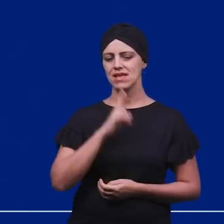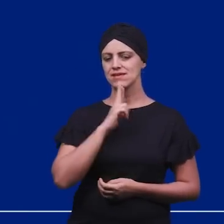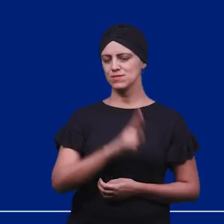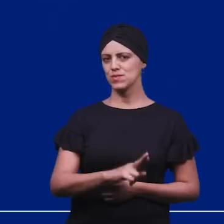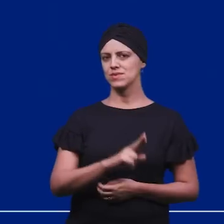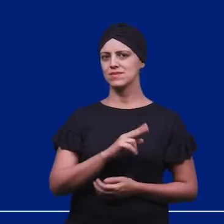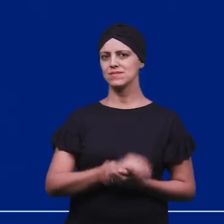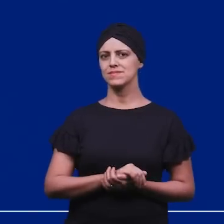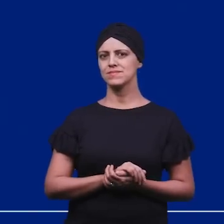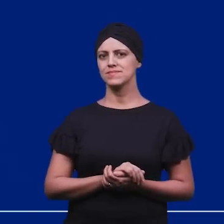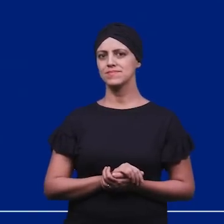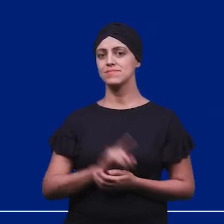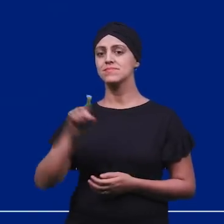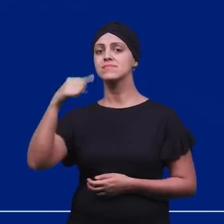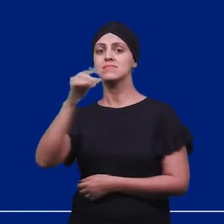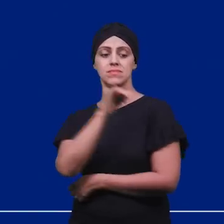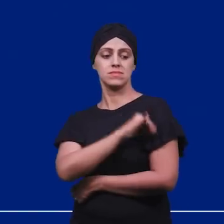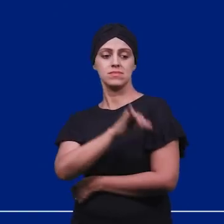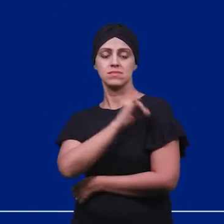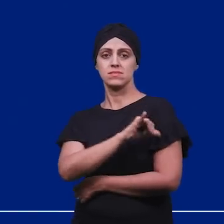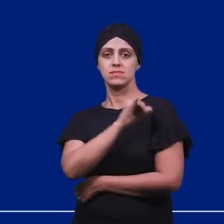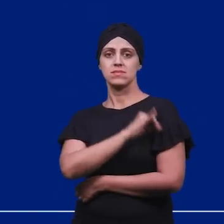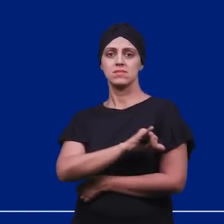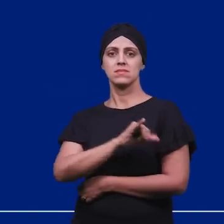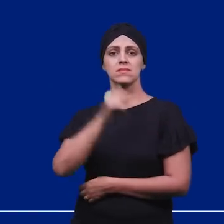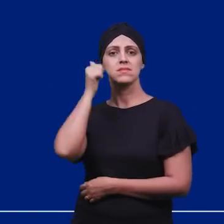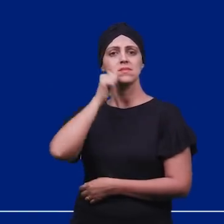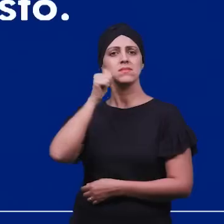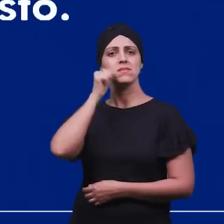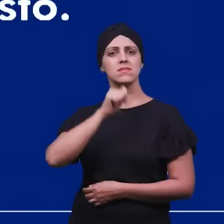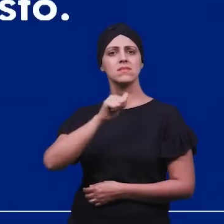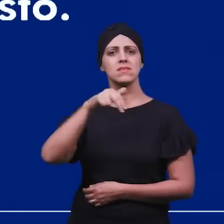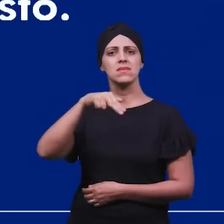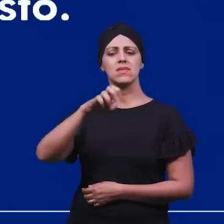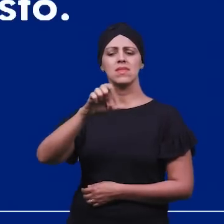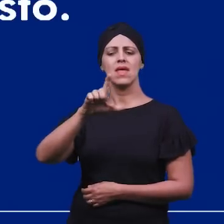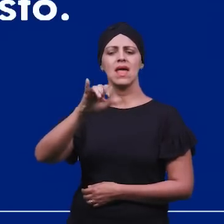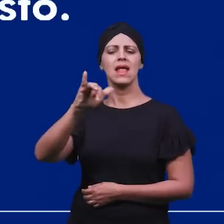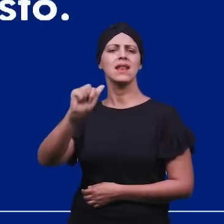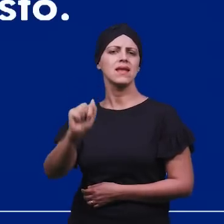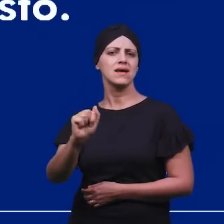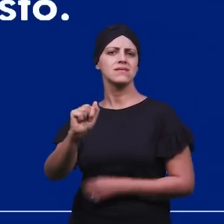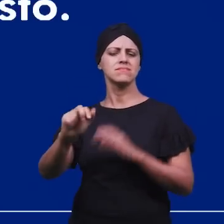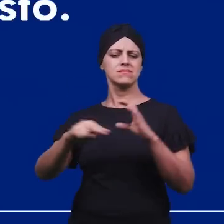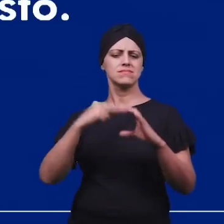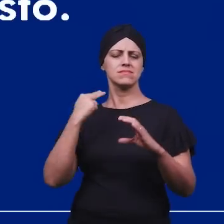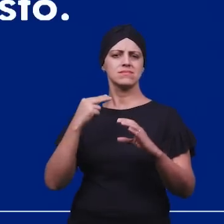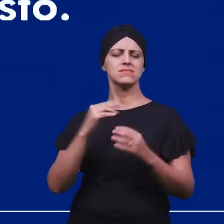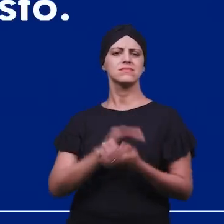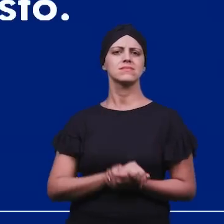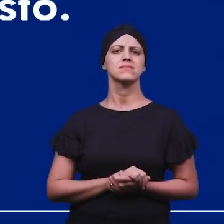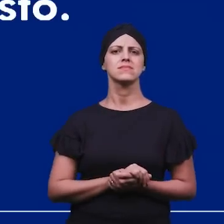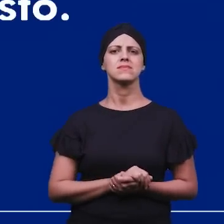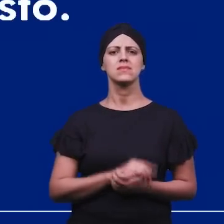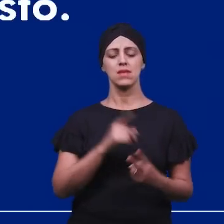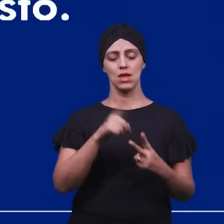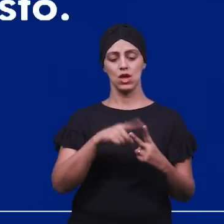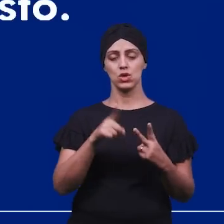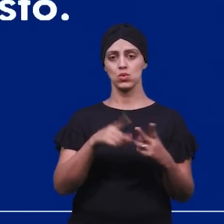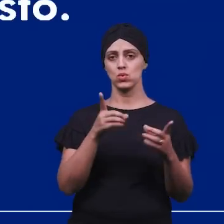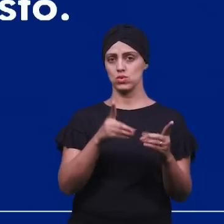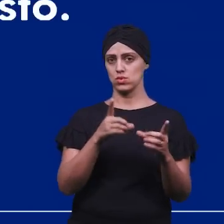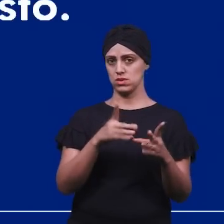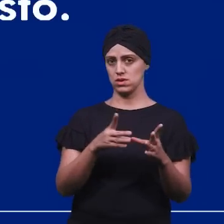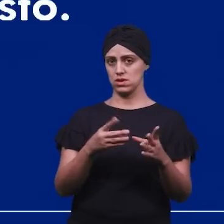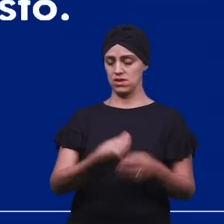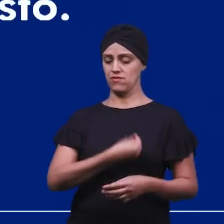corpo. Foi o que escreveu Gustavo Santos, de Belo Horizonte. Já do Rio de Janeiro, capital, a nossa irmã Nélia Mirtes da Silva, ela nos mandou a